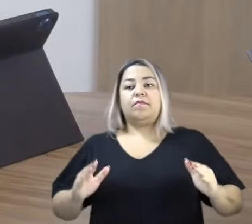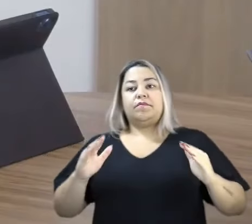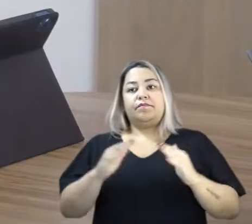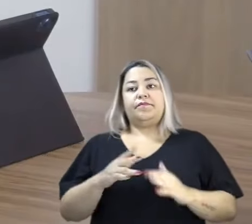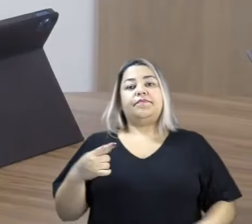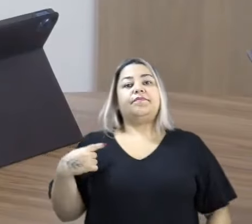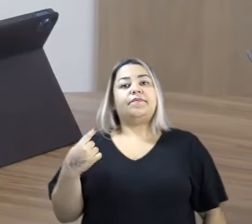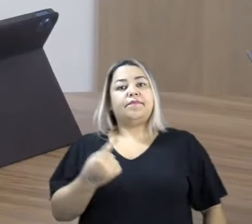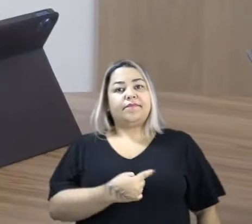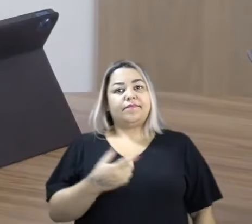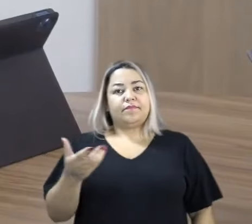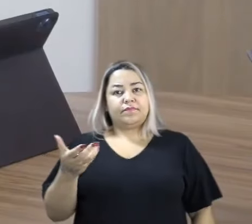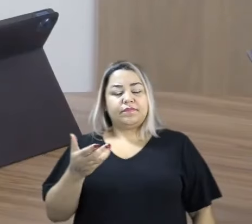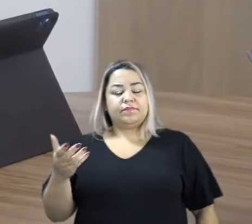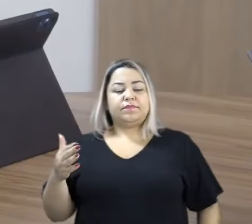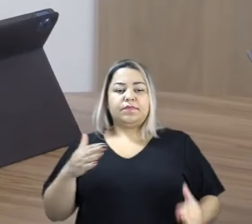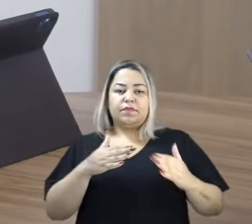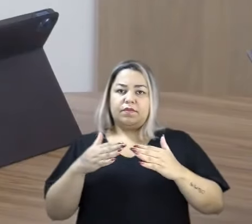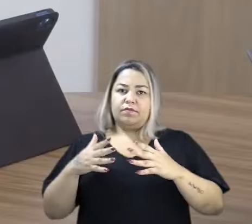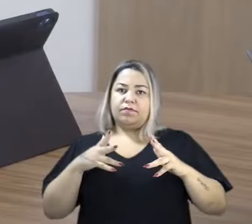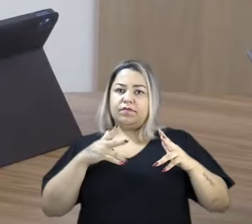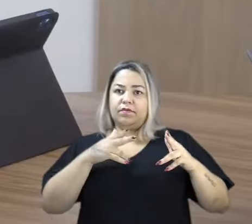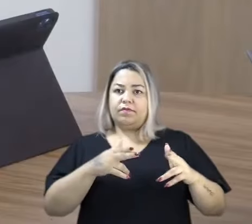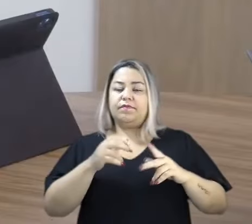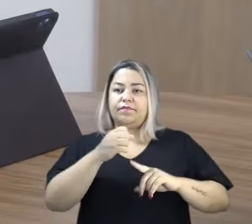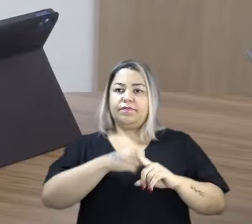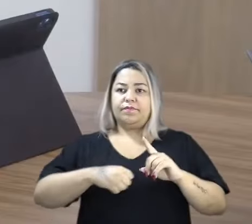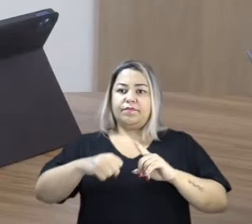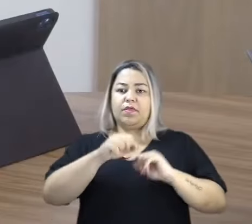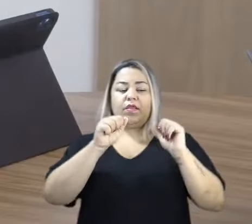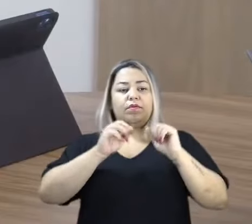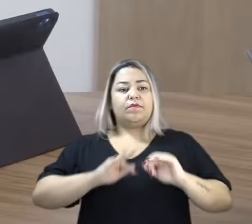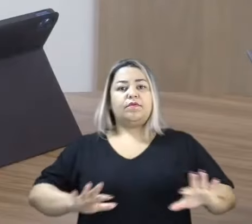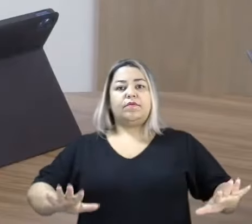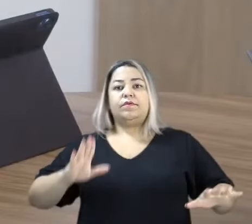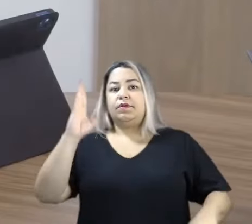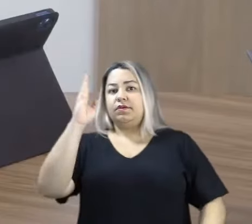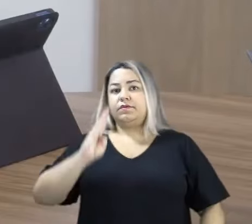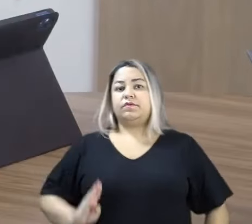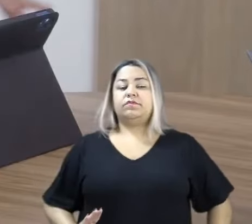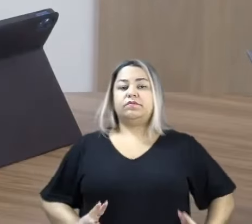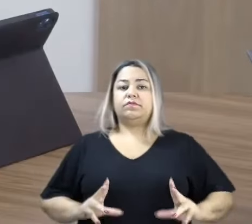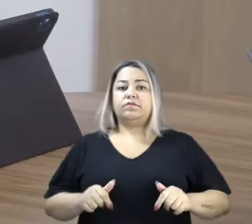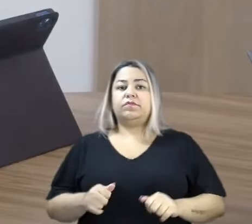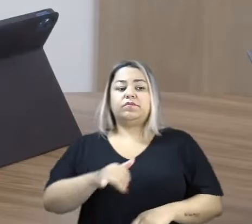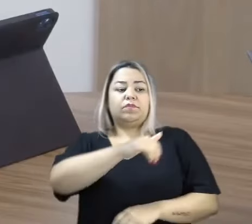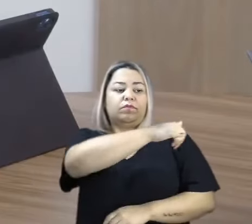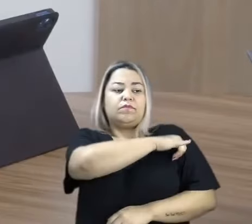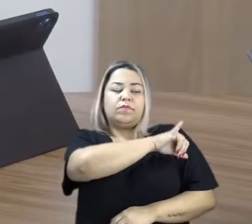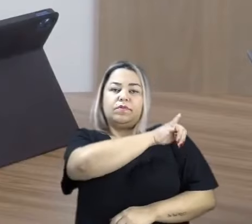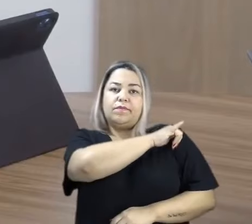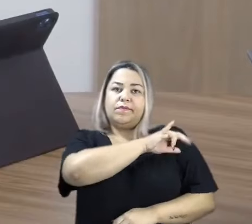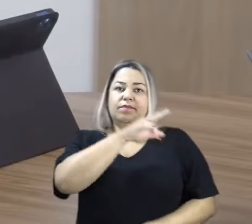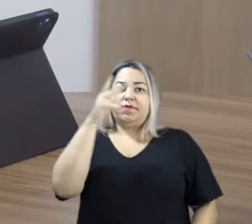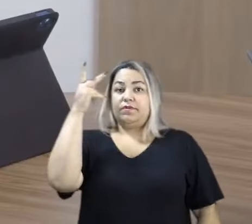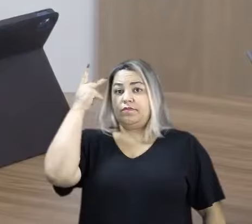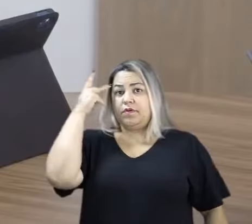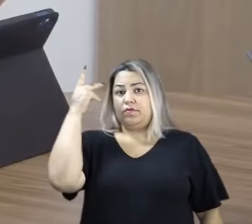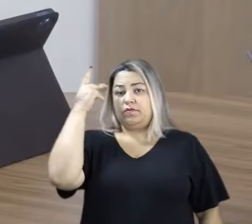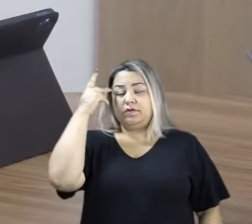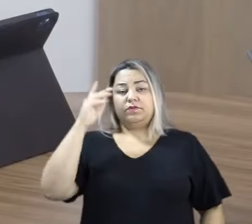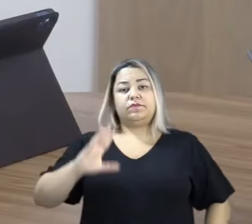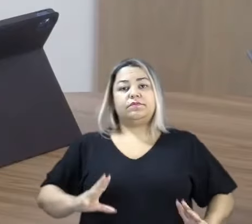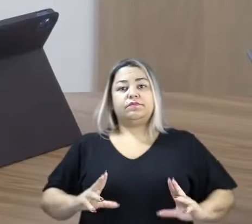gente quer, a Casa da Igualdade Racial espalhada pelo Brasil inteiro. A gente quer ir para o Rio, a gente quer ir para São Paulo, a gente quer ir para todos